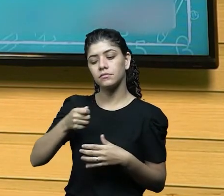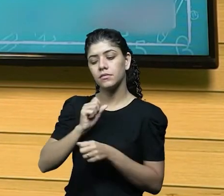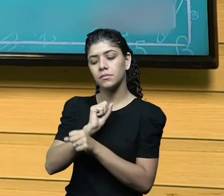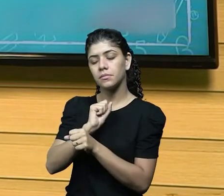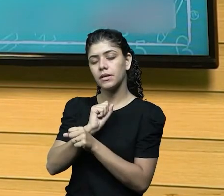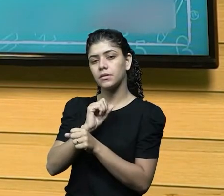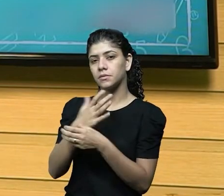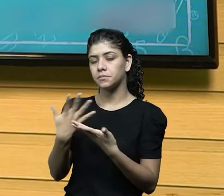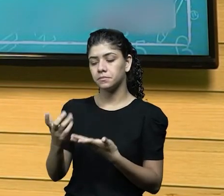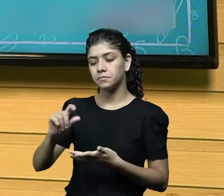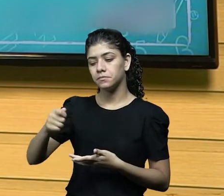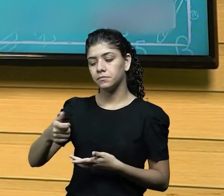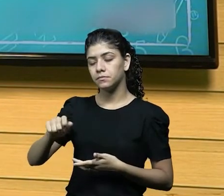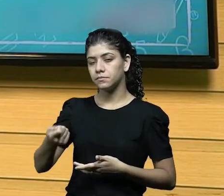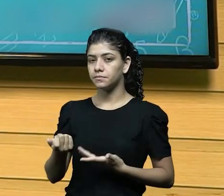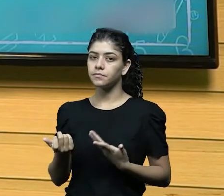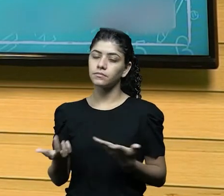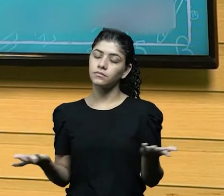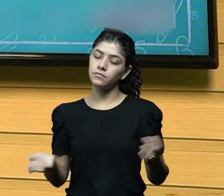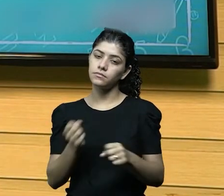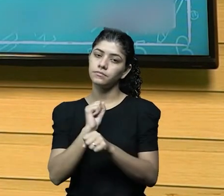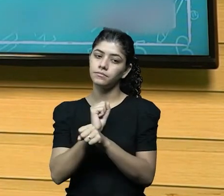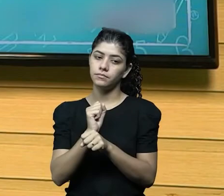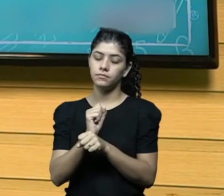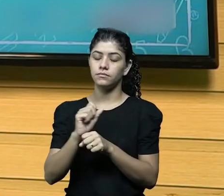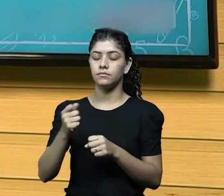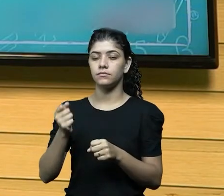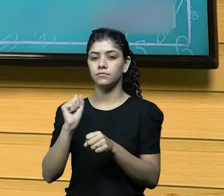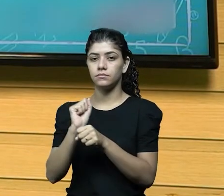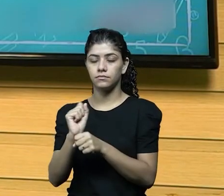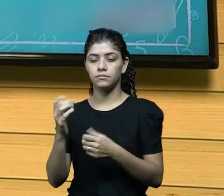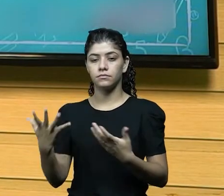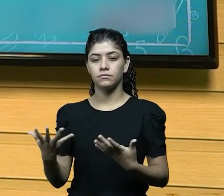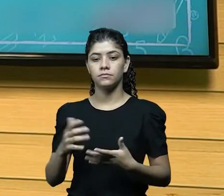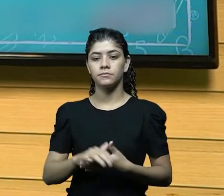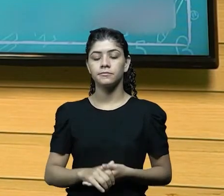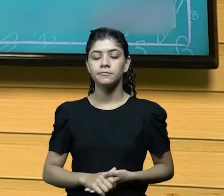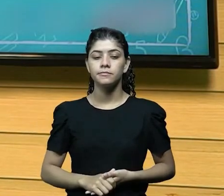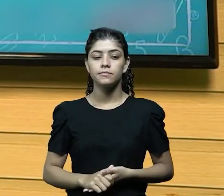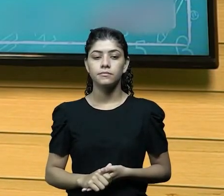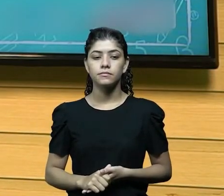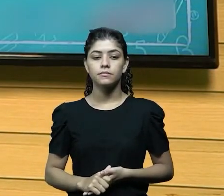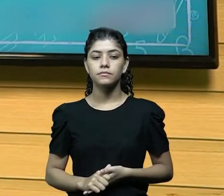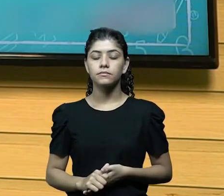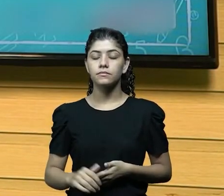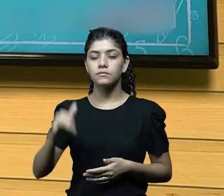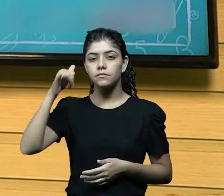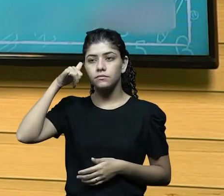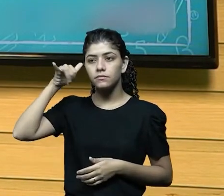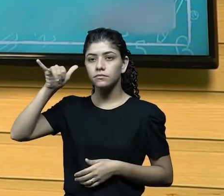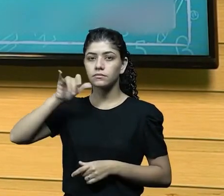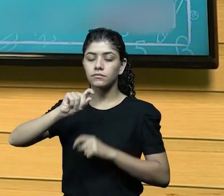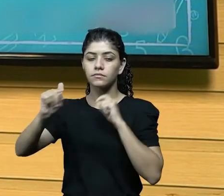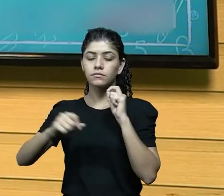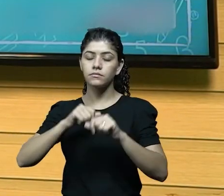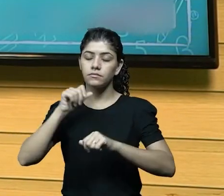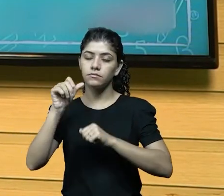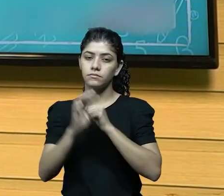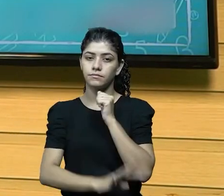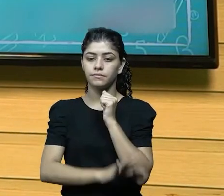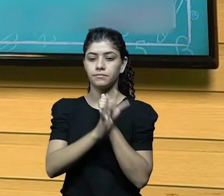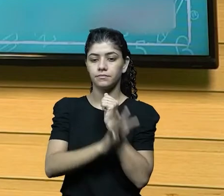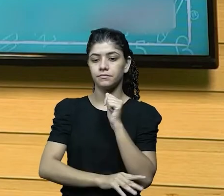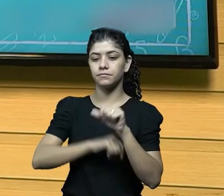gira e não se aproxima mais, e aí você trava. O isolamento térmico é para evitar que qualquer mudança